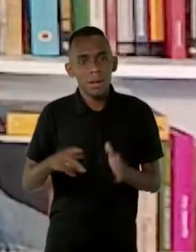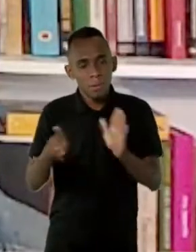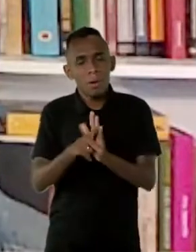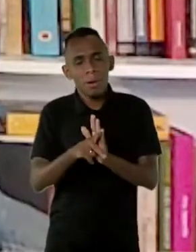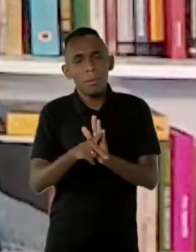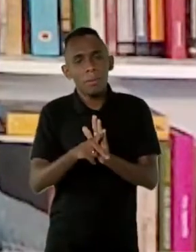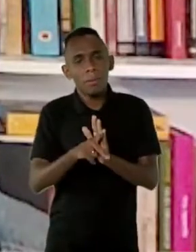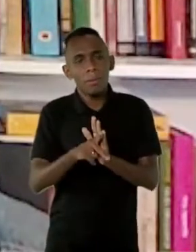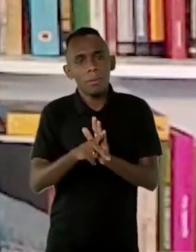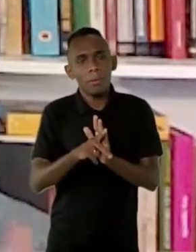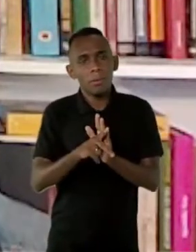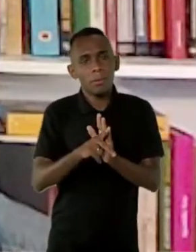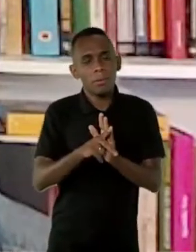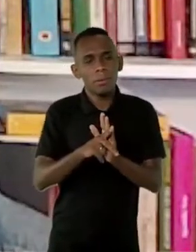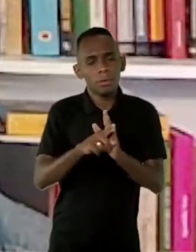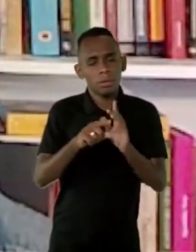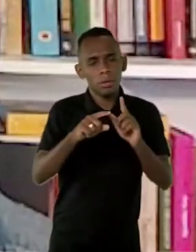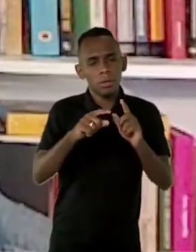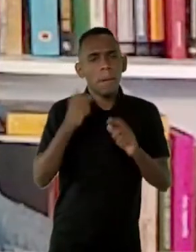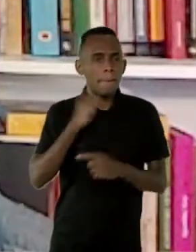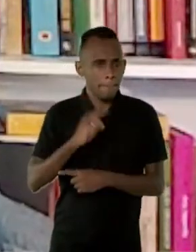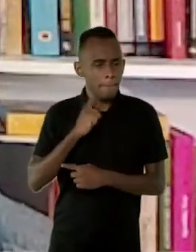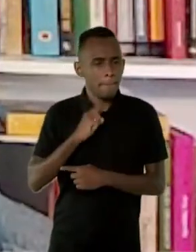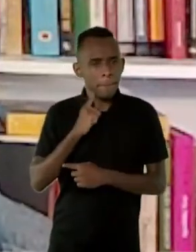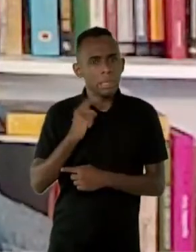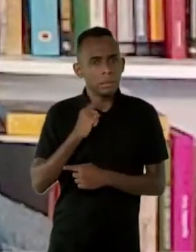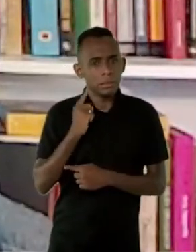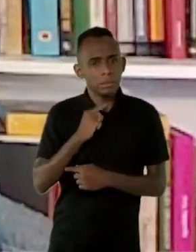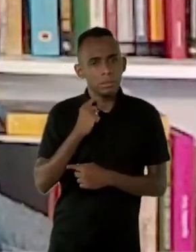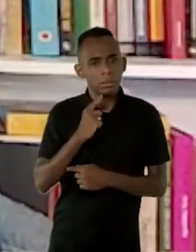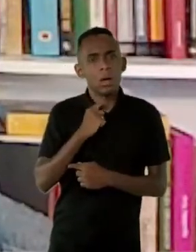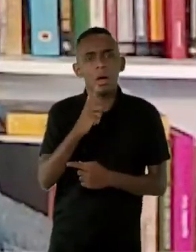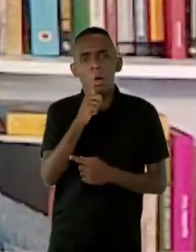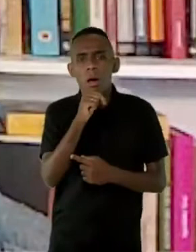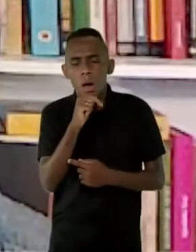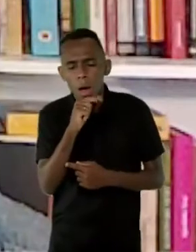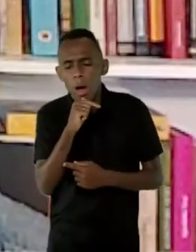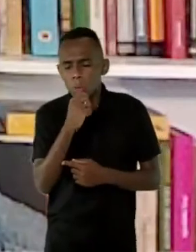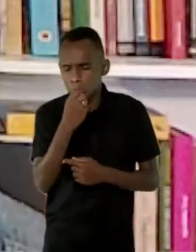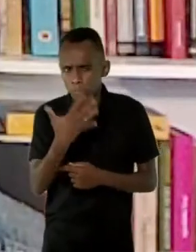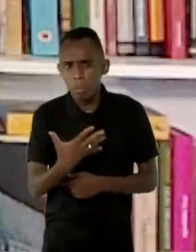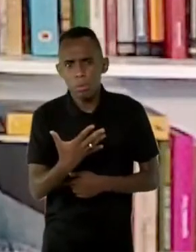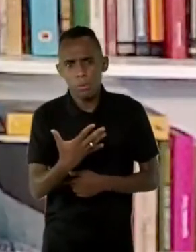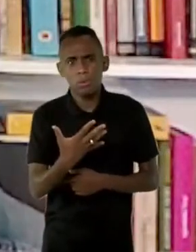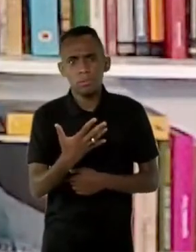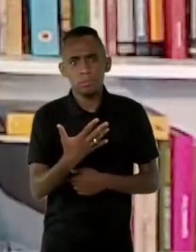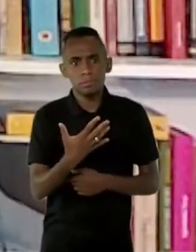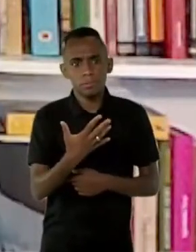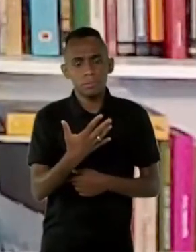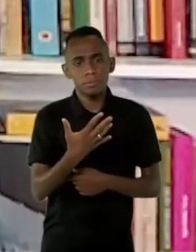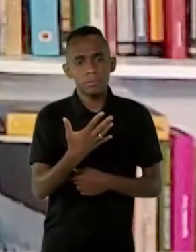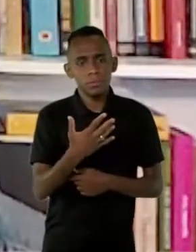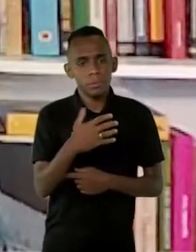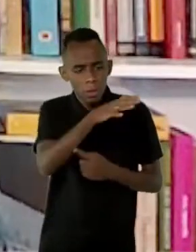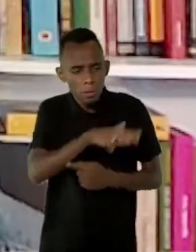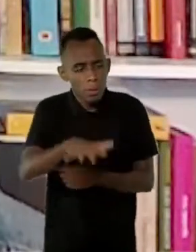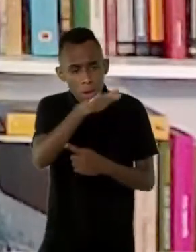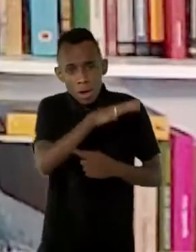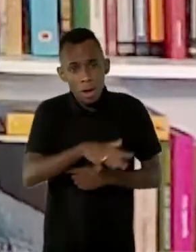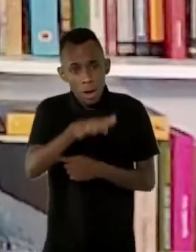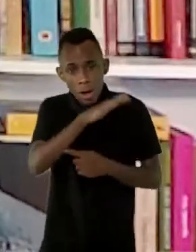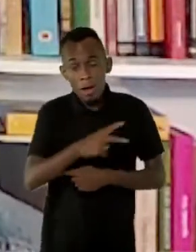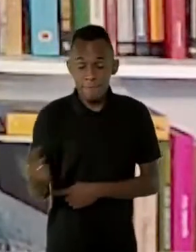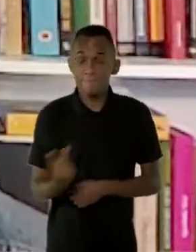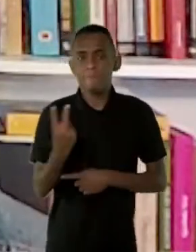é uma região muito orífera, com água muito potável, enfim. Então, é uma região muito rica. Então, ele